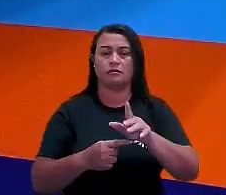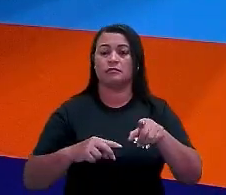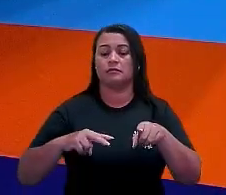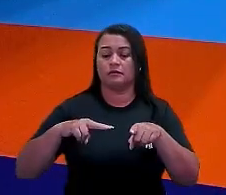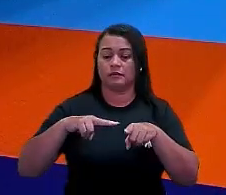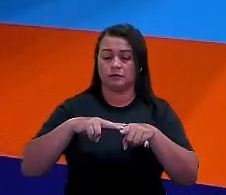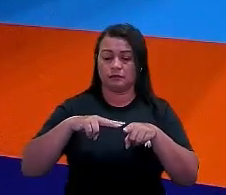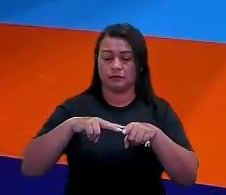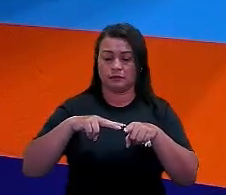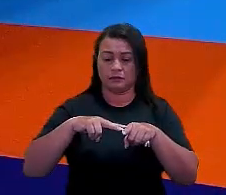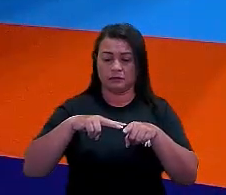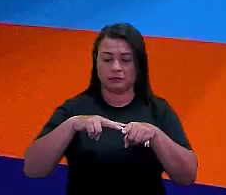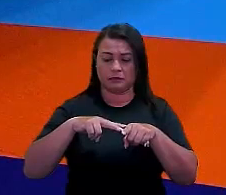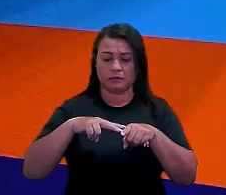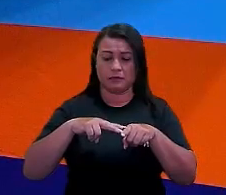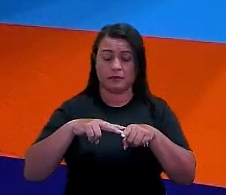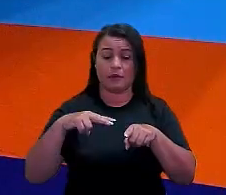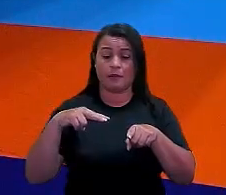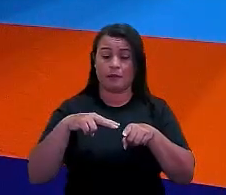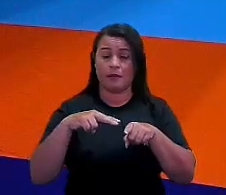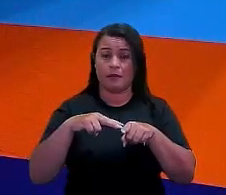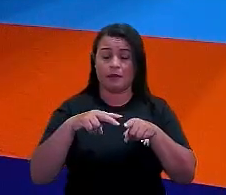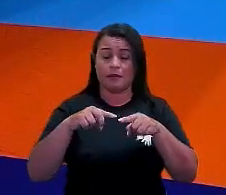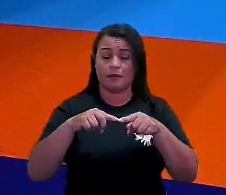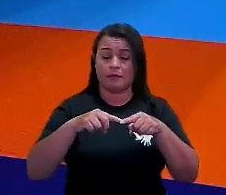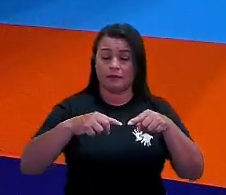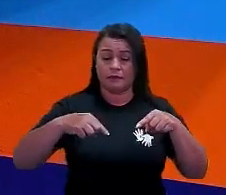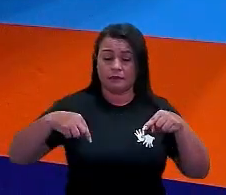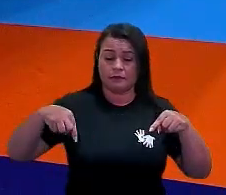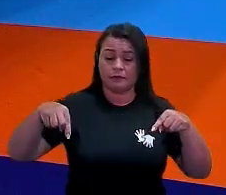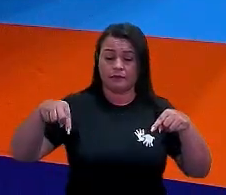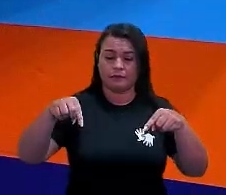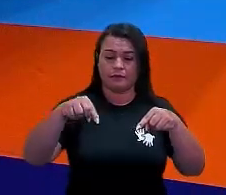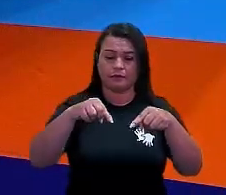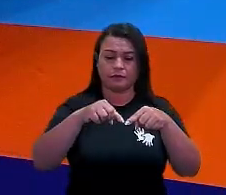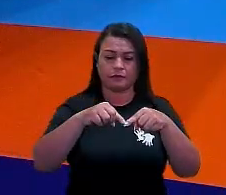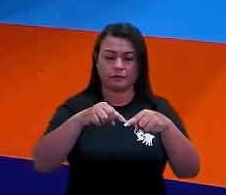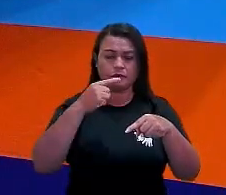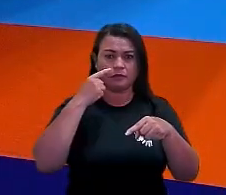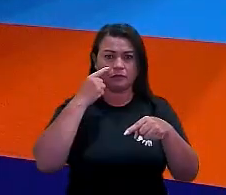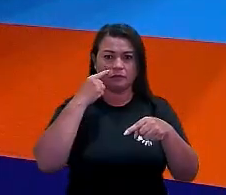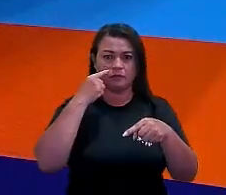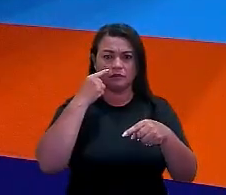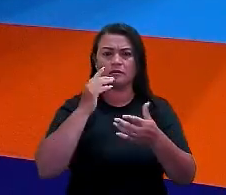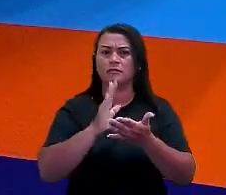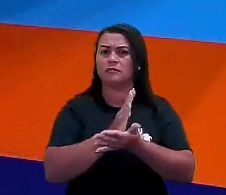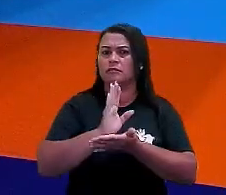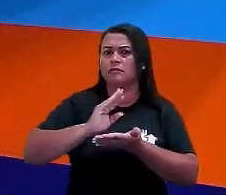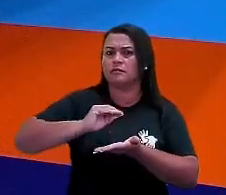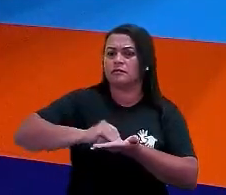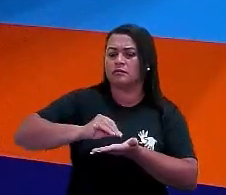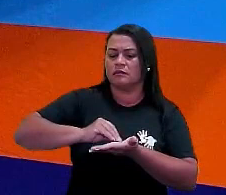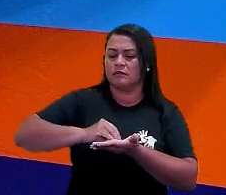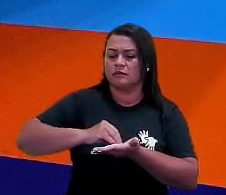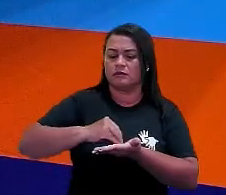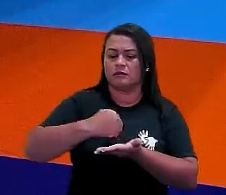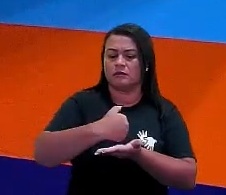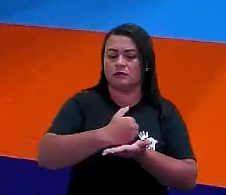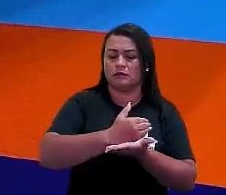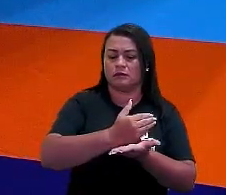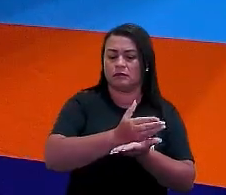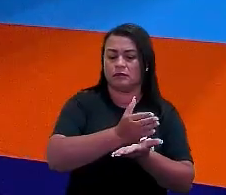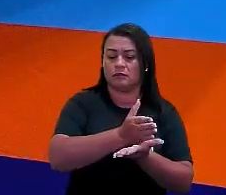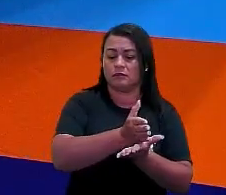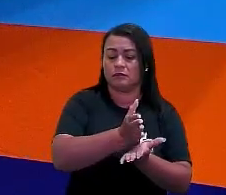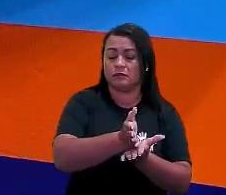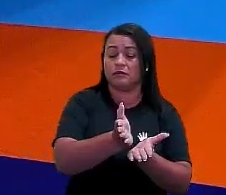né? E aí, se você observar essa pizza, ela tá faltando um pedacinho aqui, né? Tá faltando